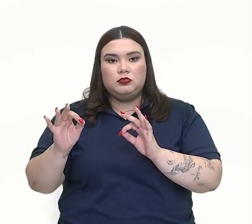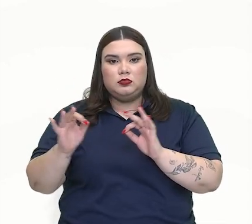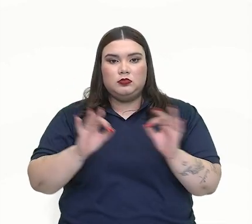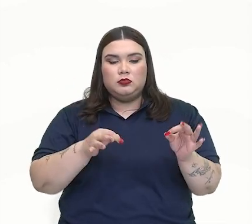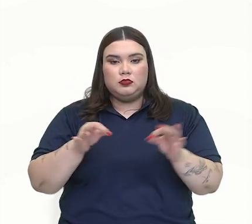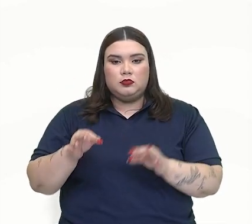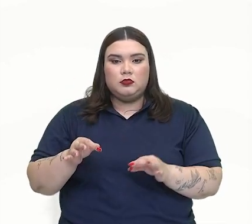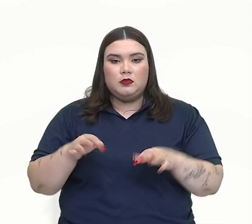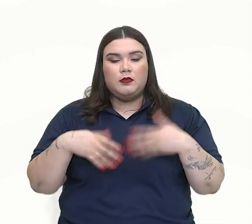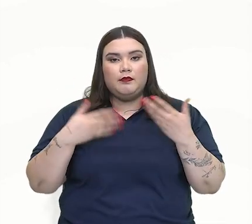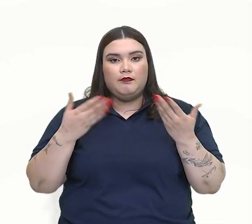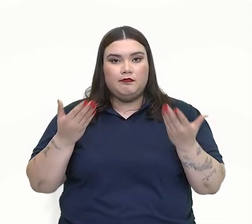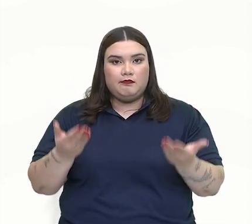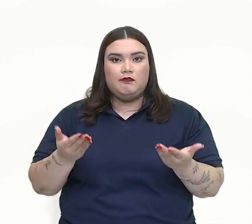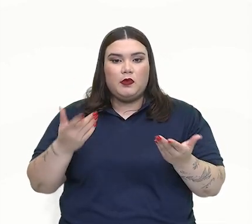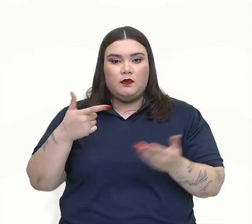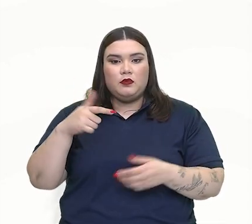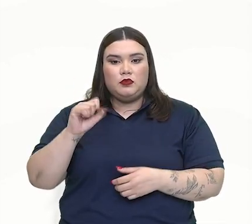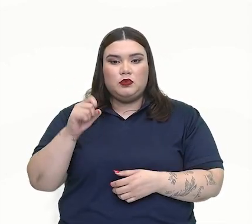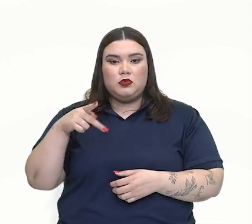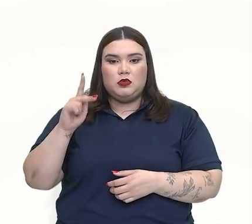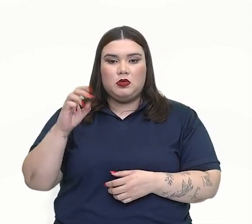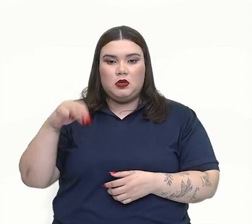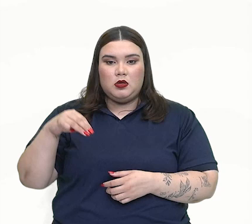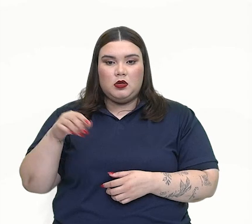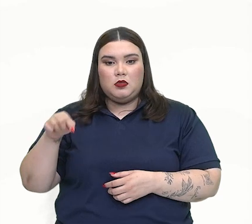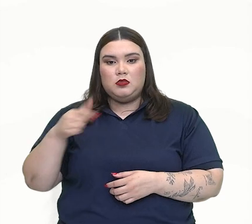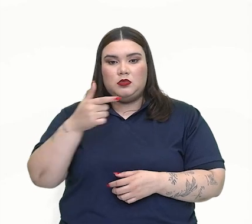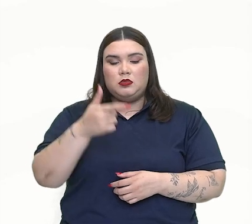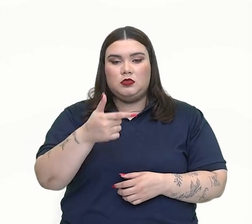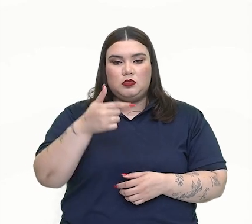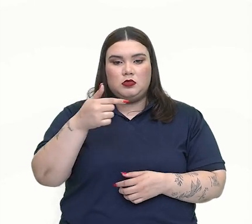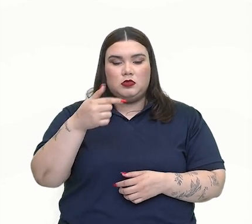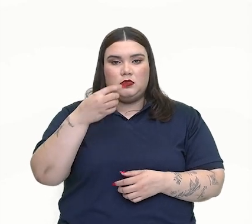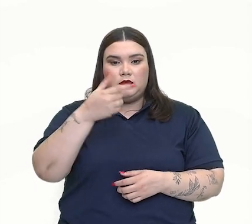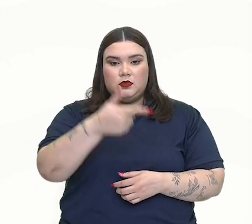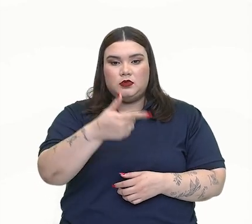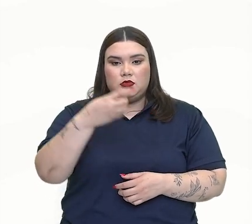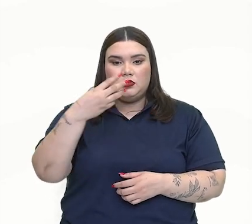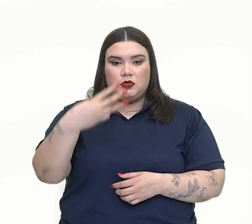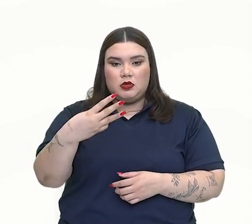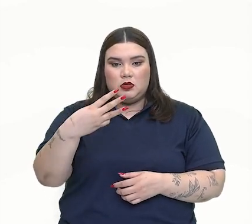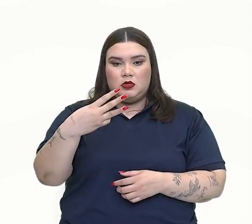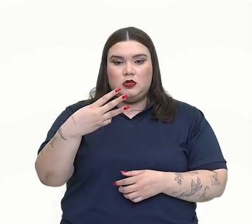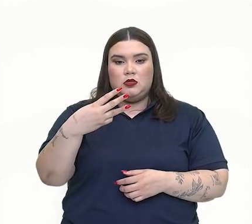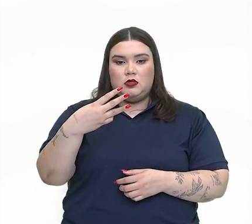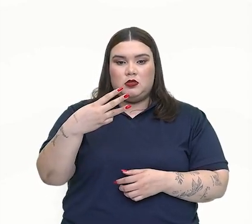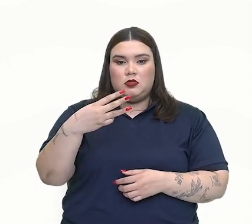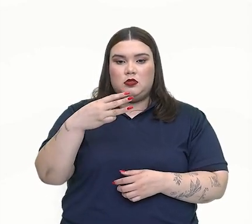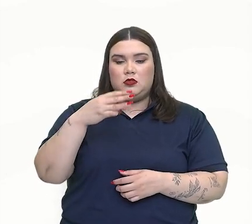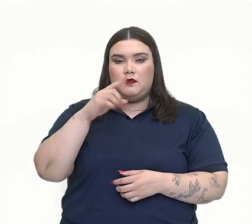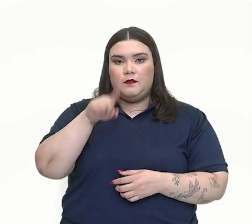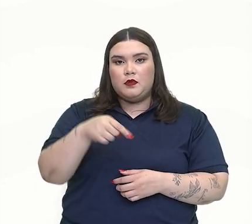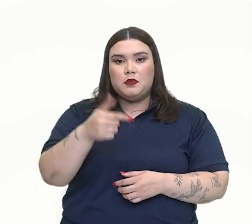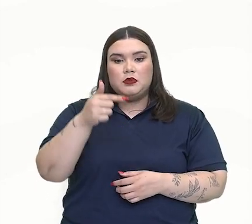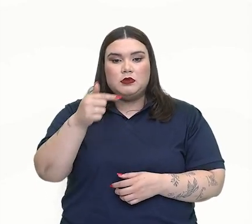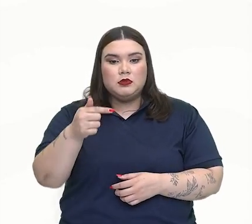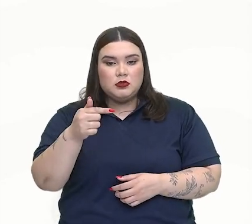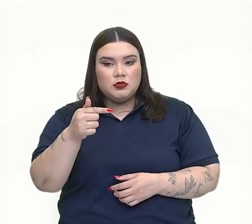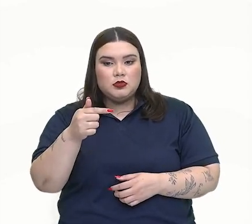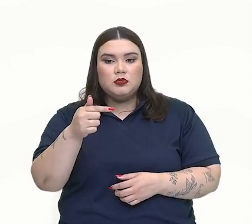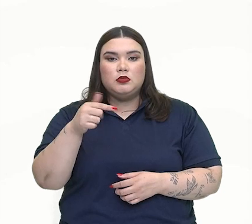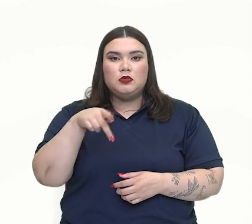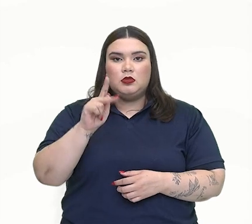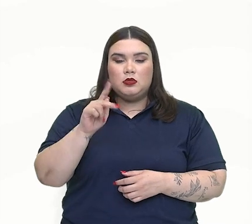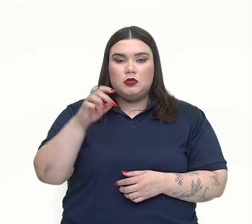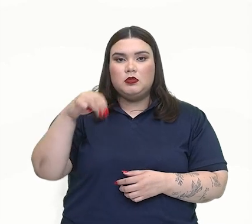23,7 km apenas, tá? Portanto, a placa de cima é a placa que indica a maior distância nesse caso